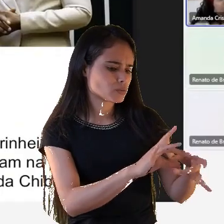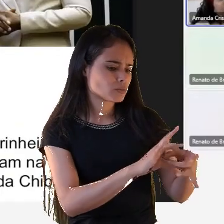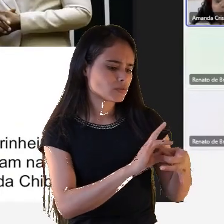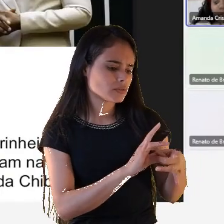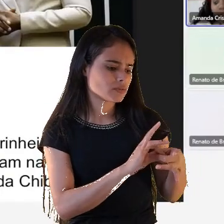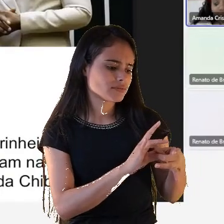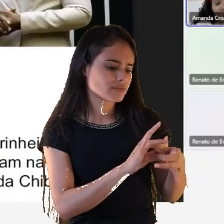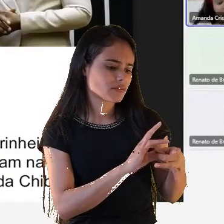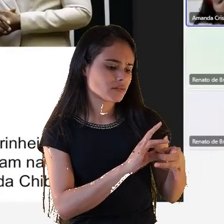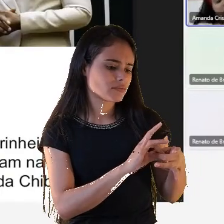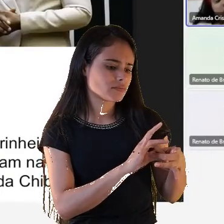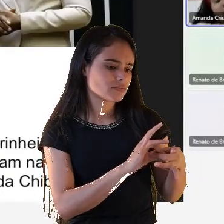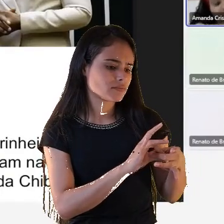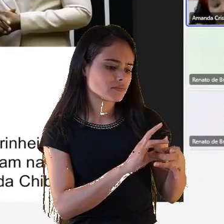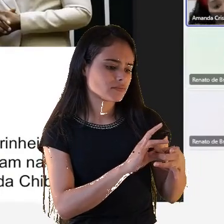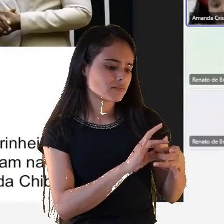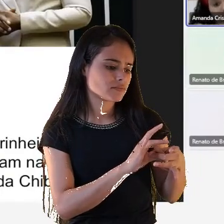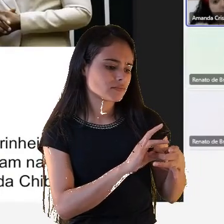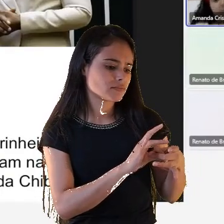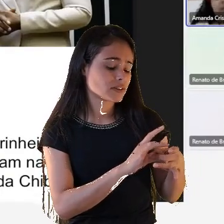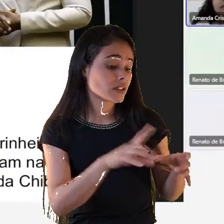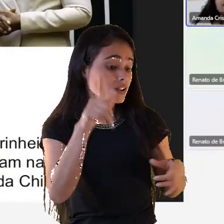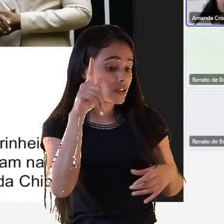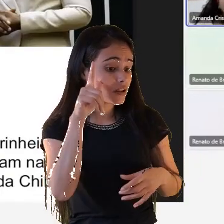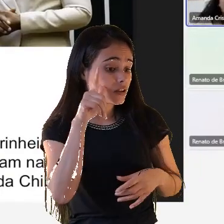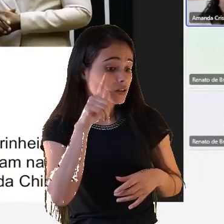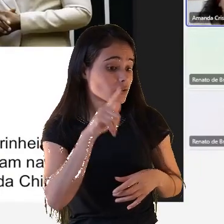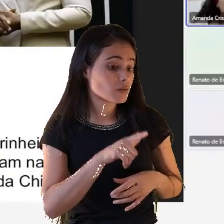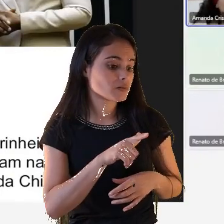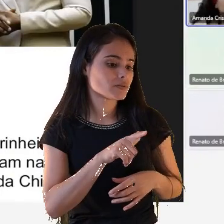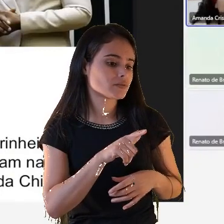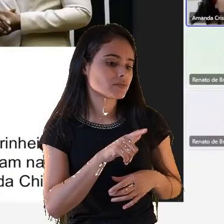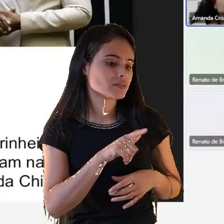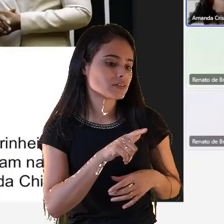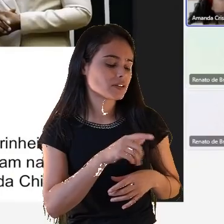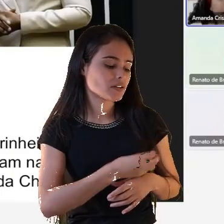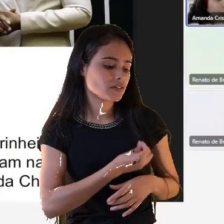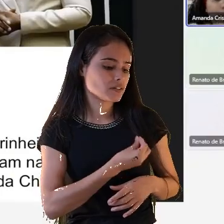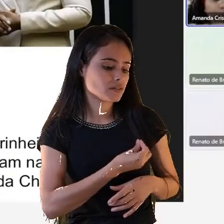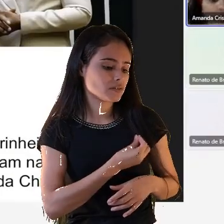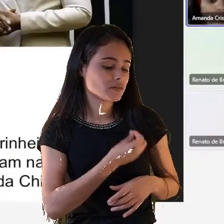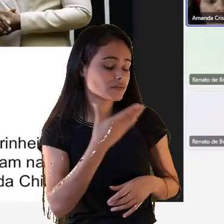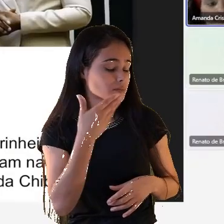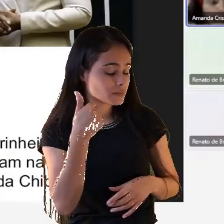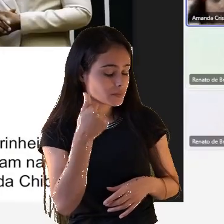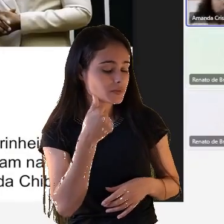como pessoas também de direitos, né, que até hoje, né,